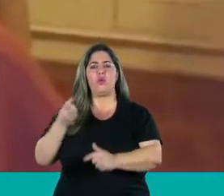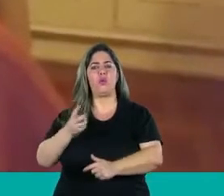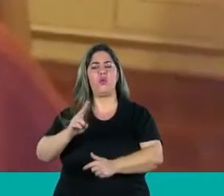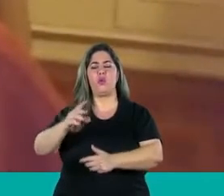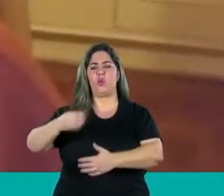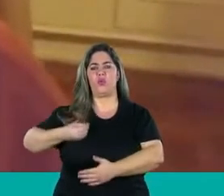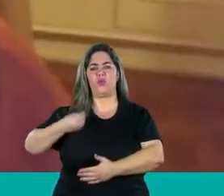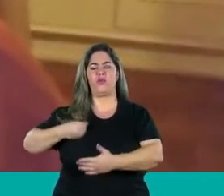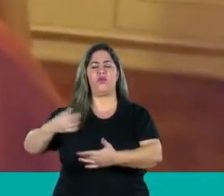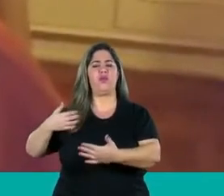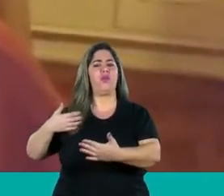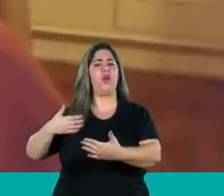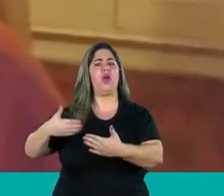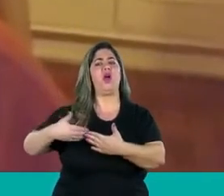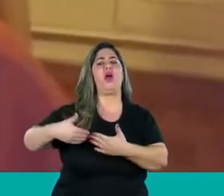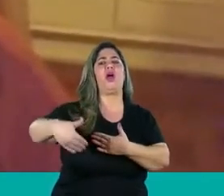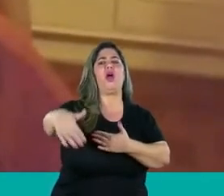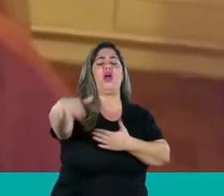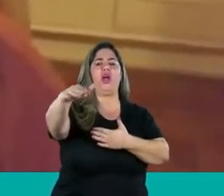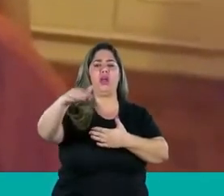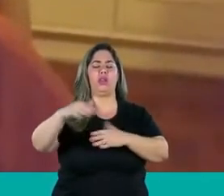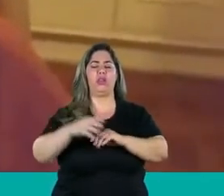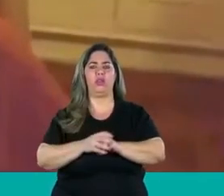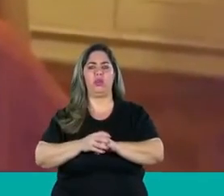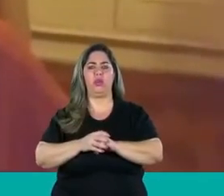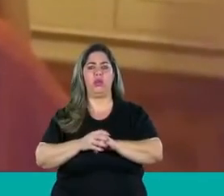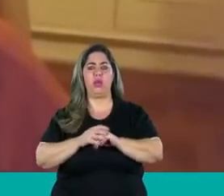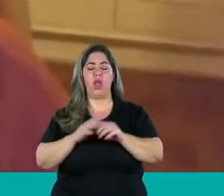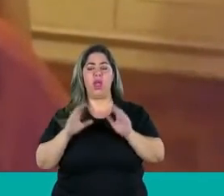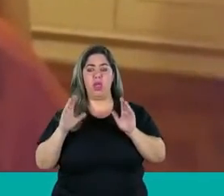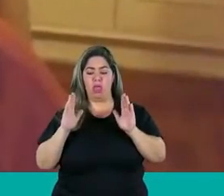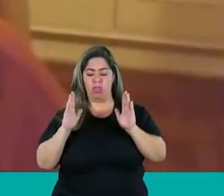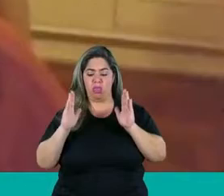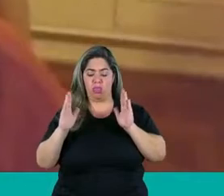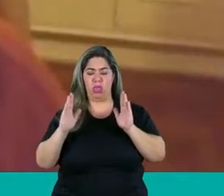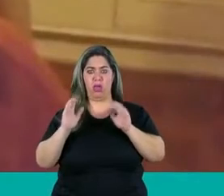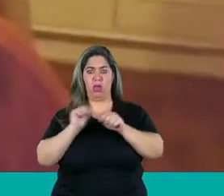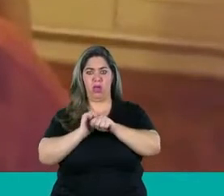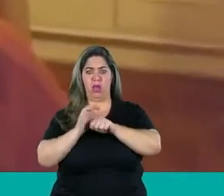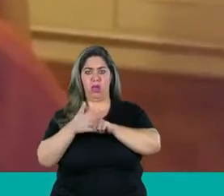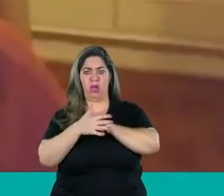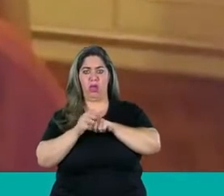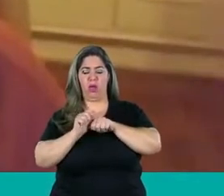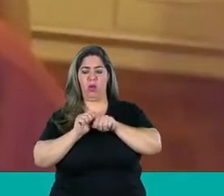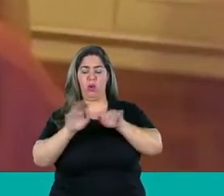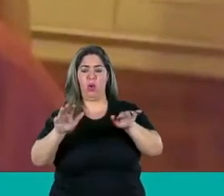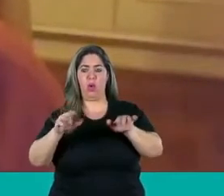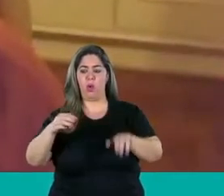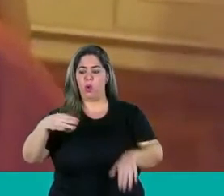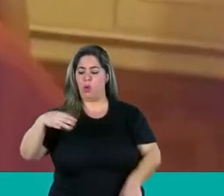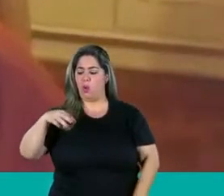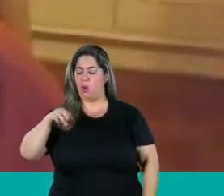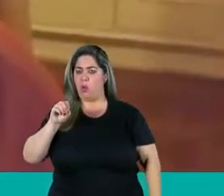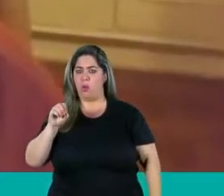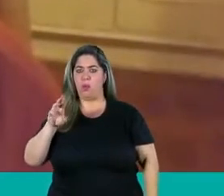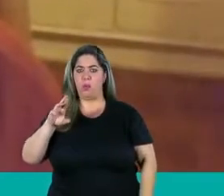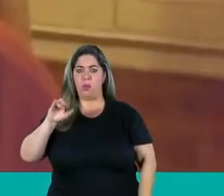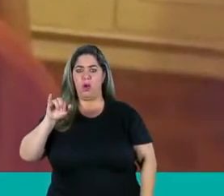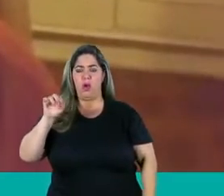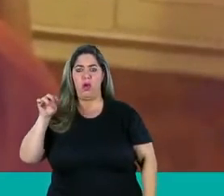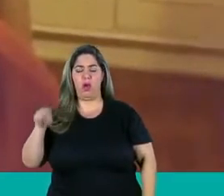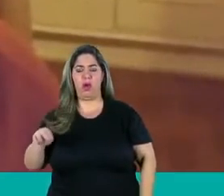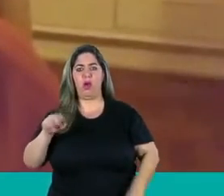E nessa perspectiva, nesse contexto, Mohan nos convida com sua obra a unir prosa e